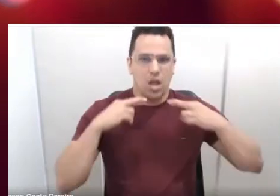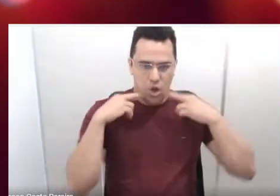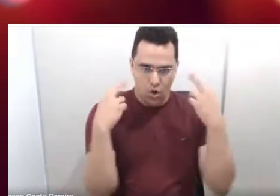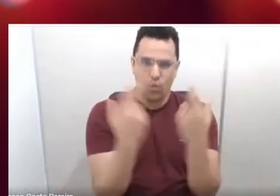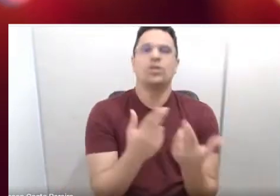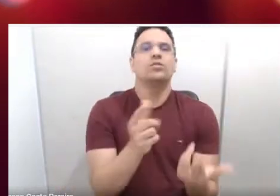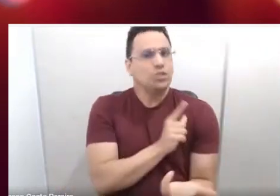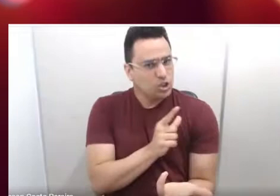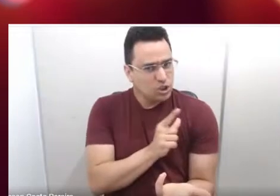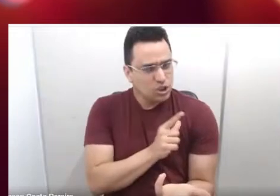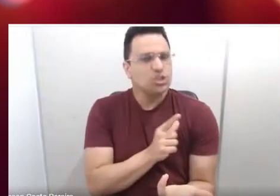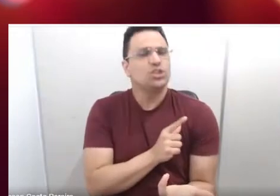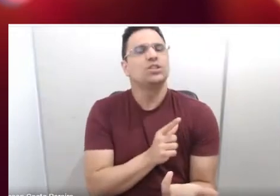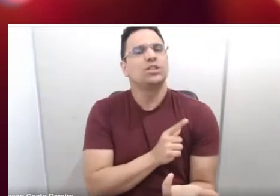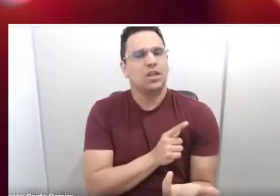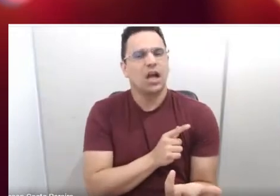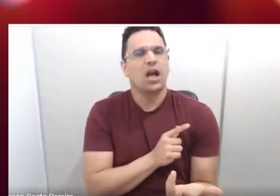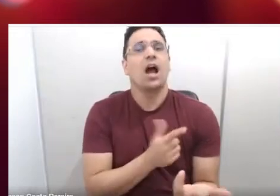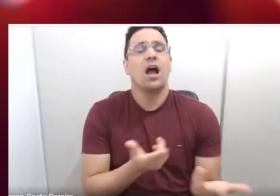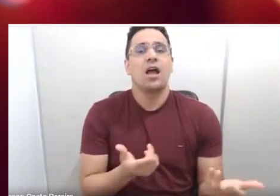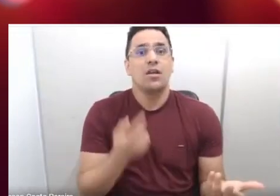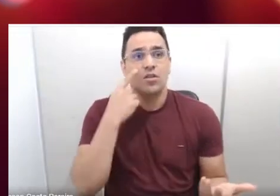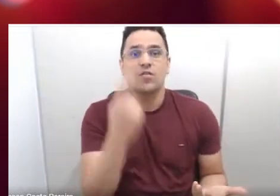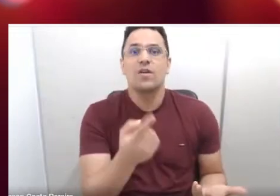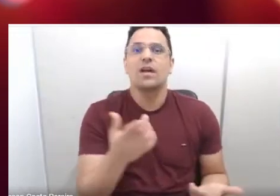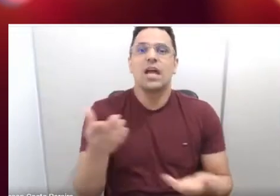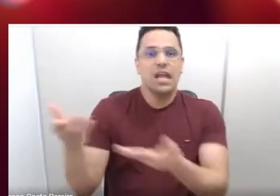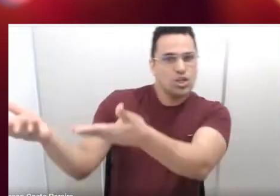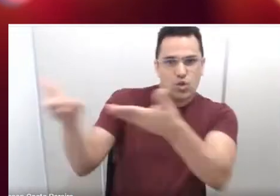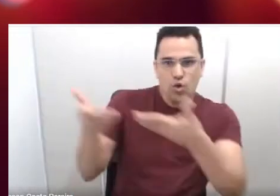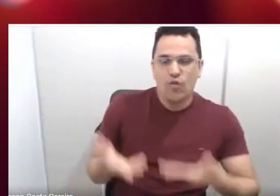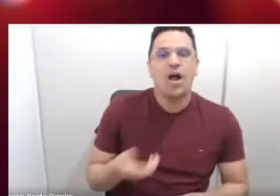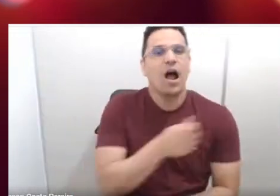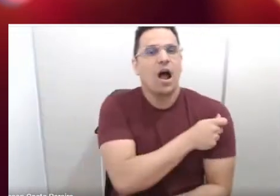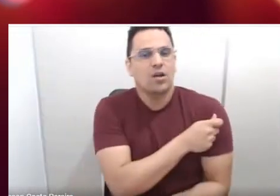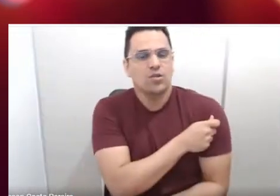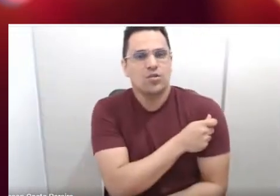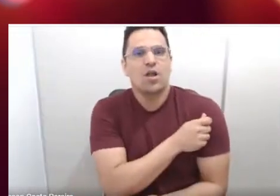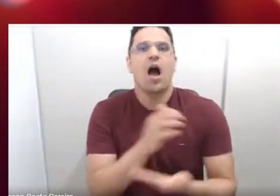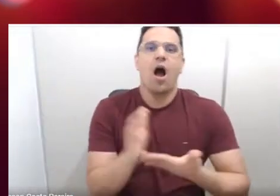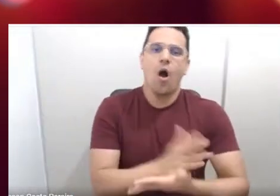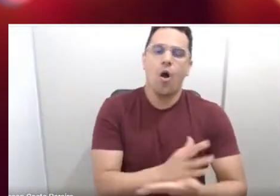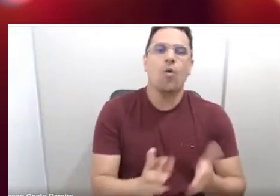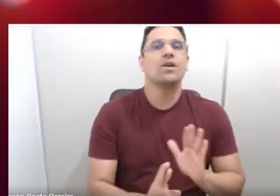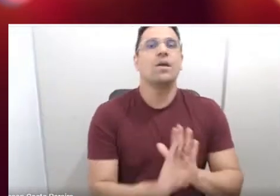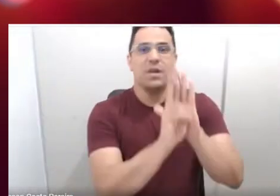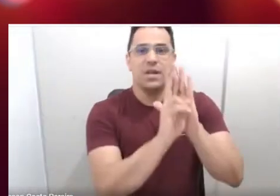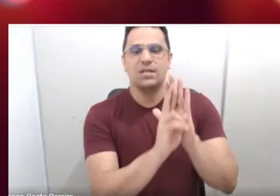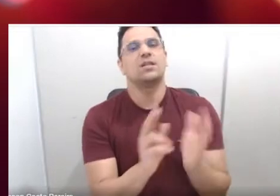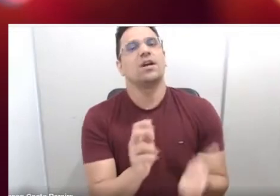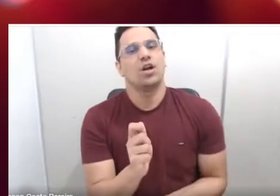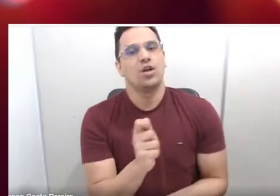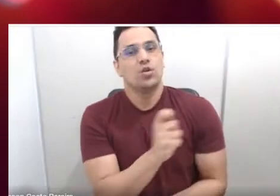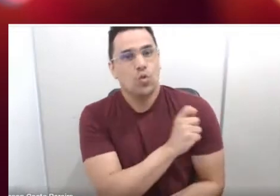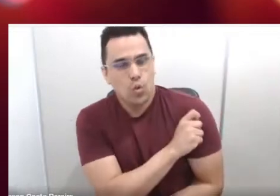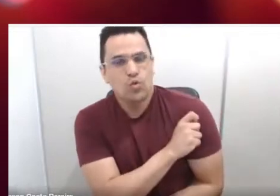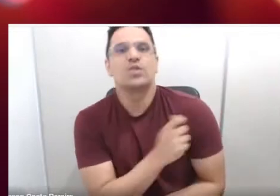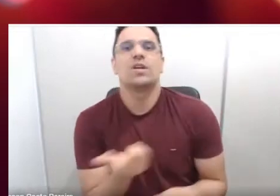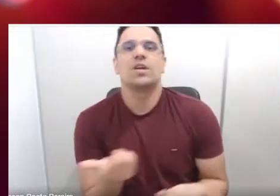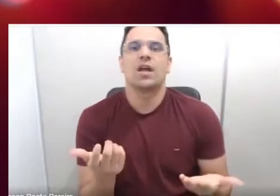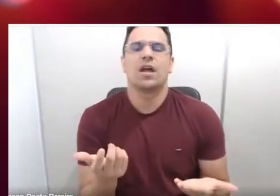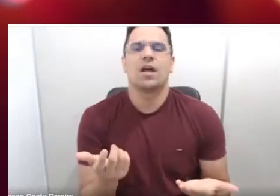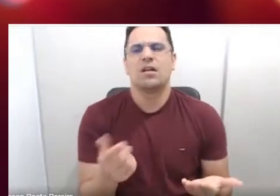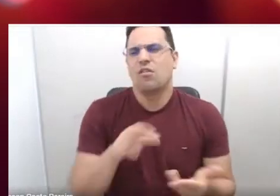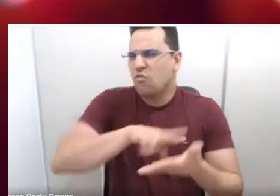inclusive eram chamados pelos representantes discentes dos conselhos universitários, né? Tanto eu quanto o Hernan,